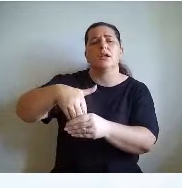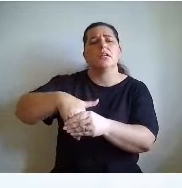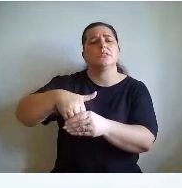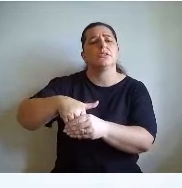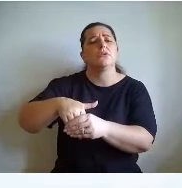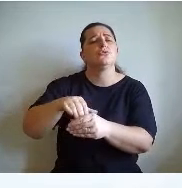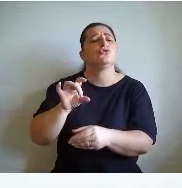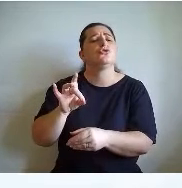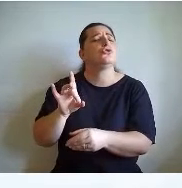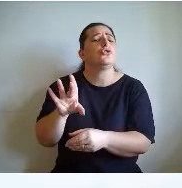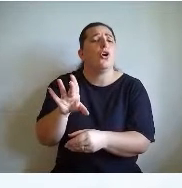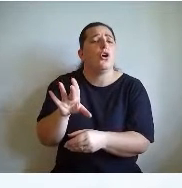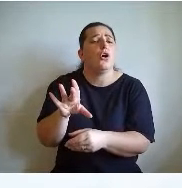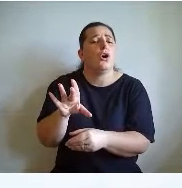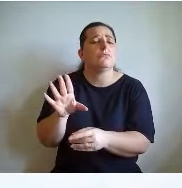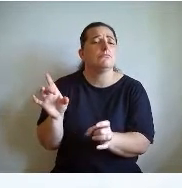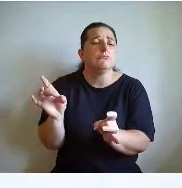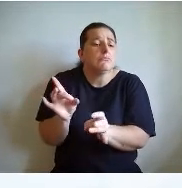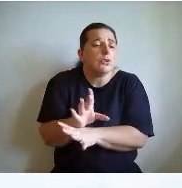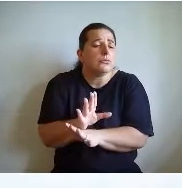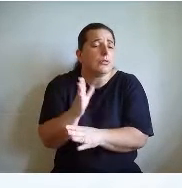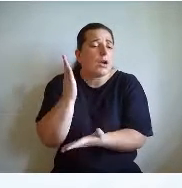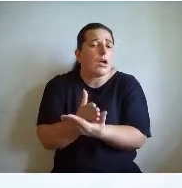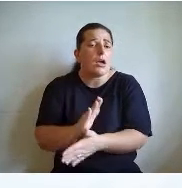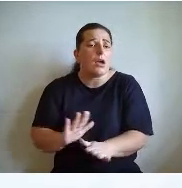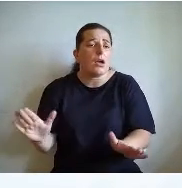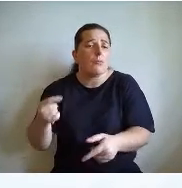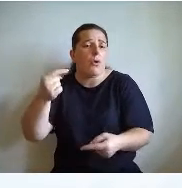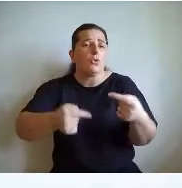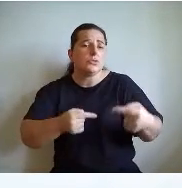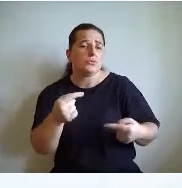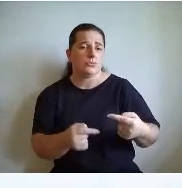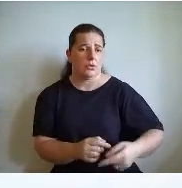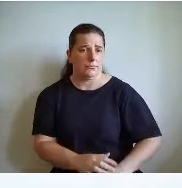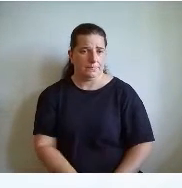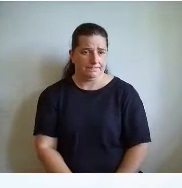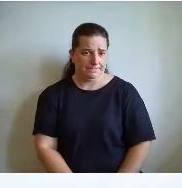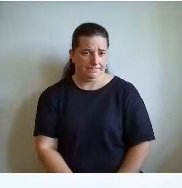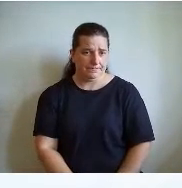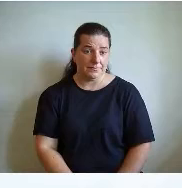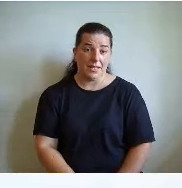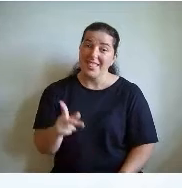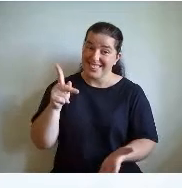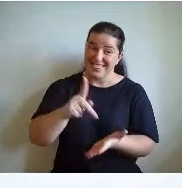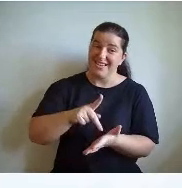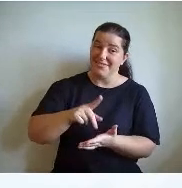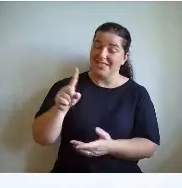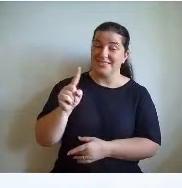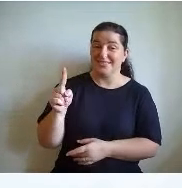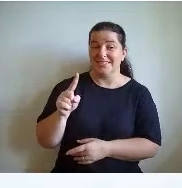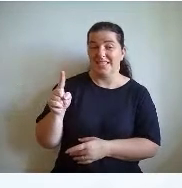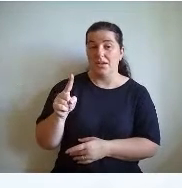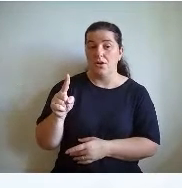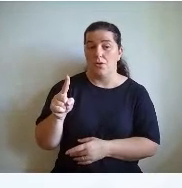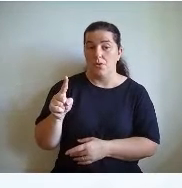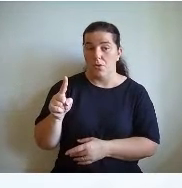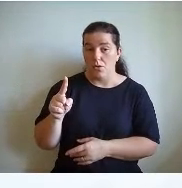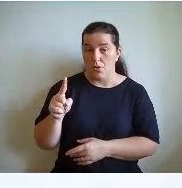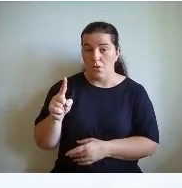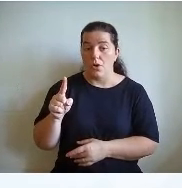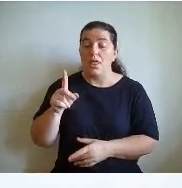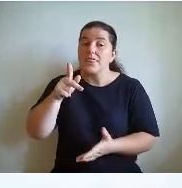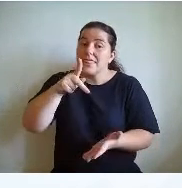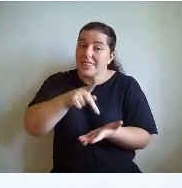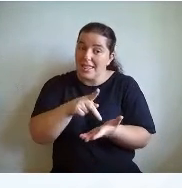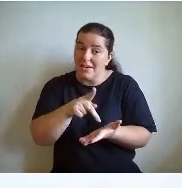si encerrasse os debates. E, na verdade, não. Né? Na verdade, ele colocou em